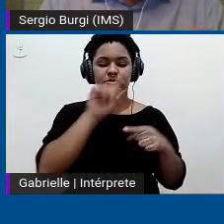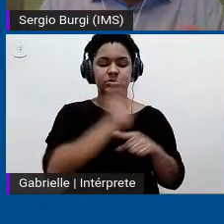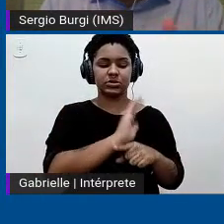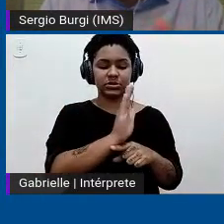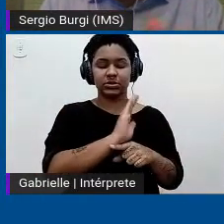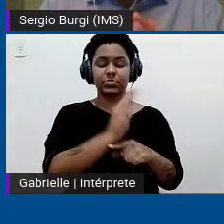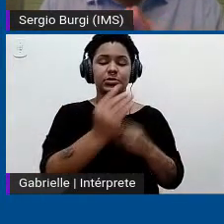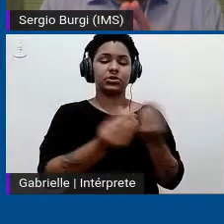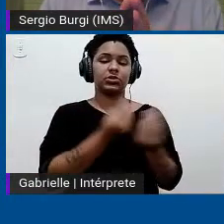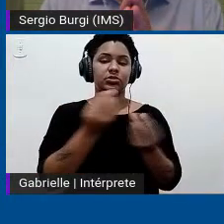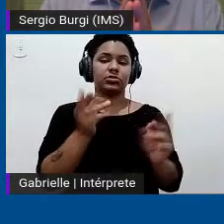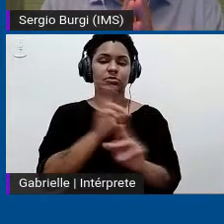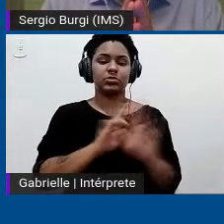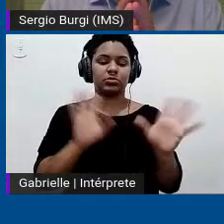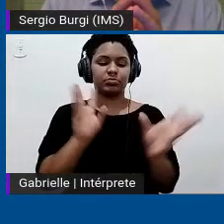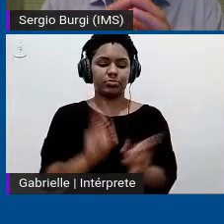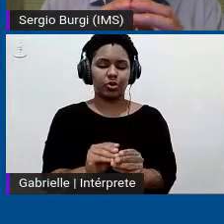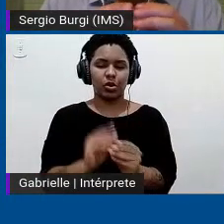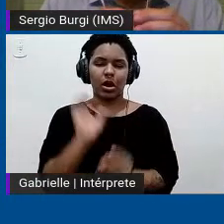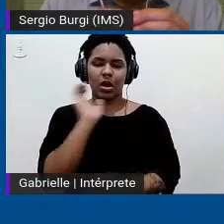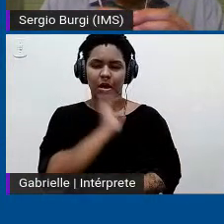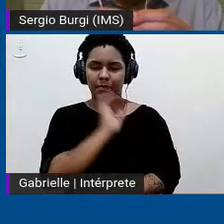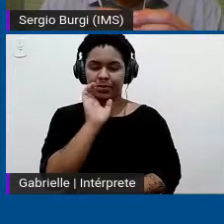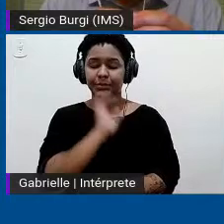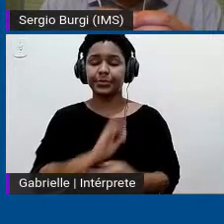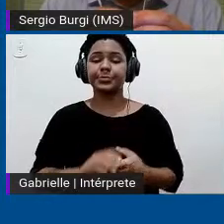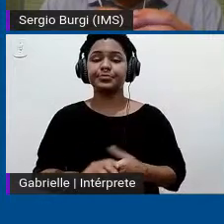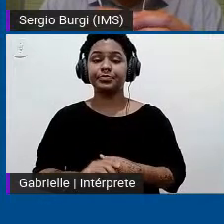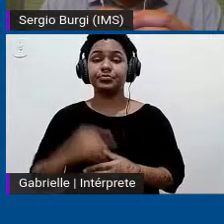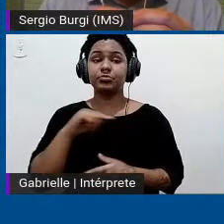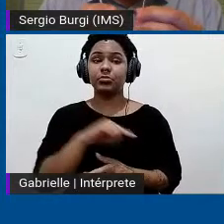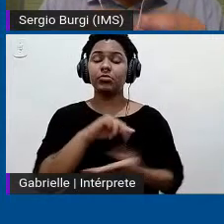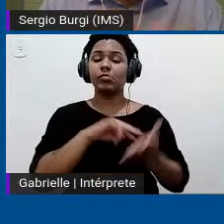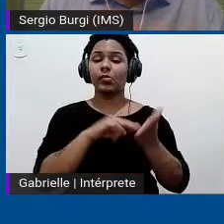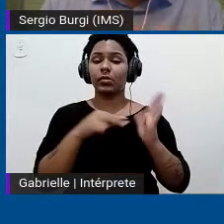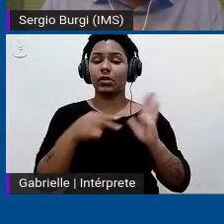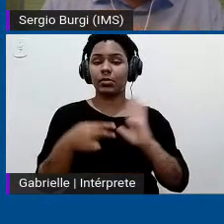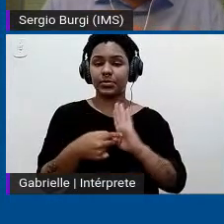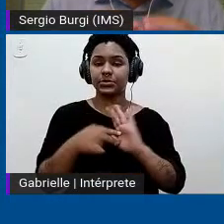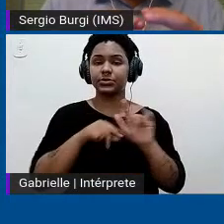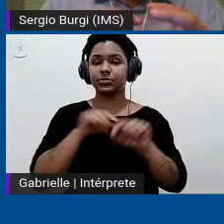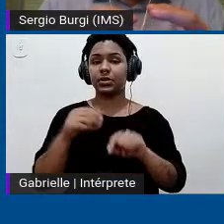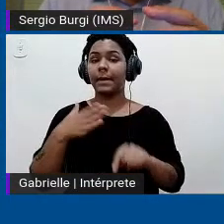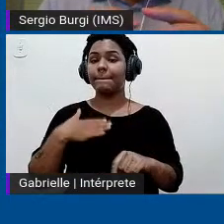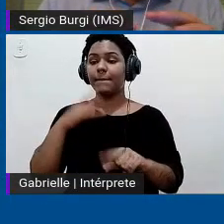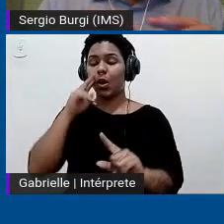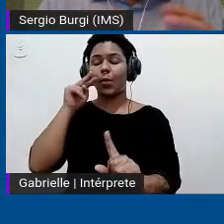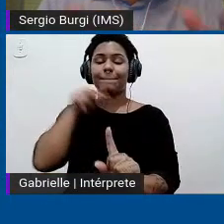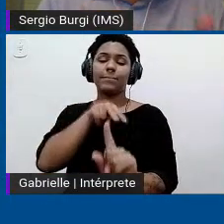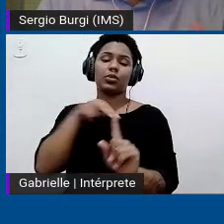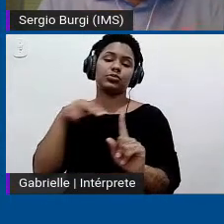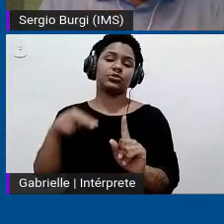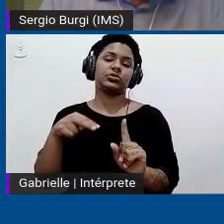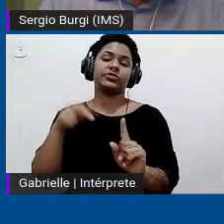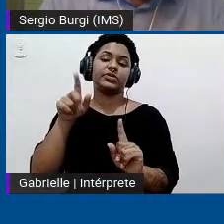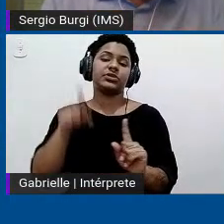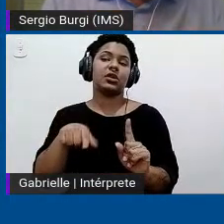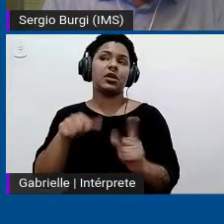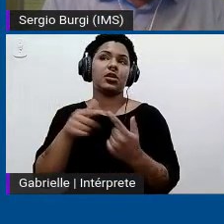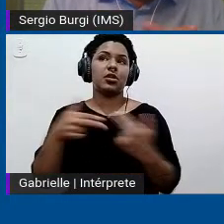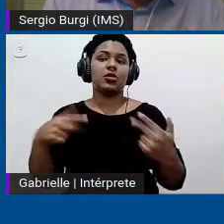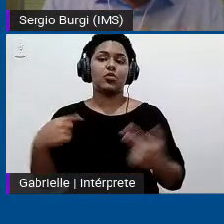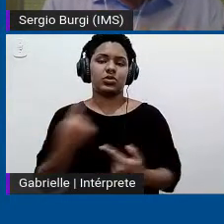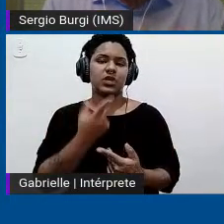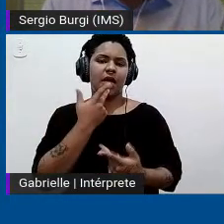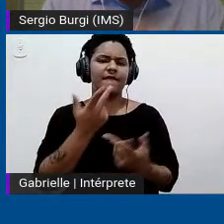para fazer uma conclusão rápida, ele representa, do meu ponto de vista, algo que nós já mencionamos